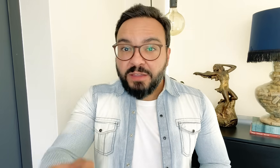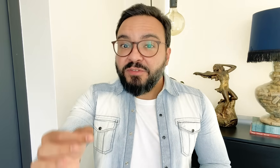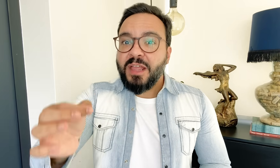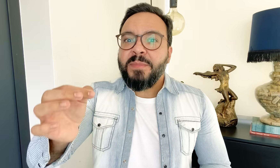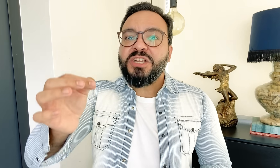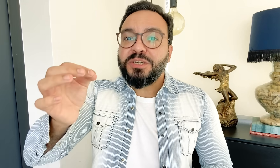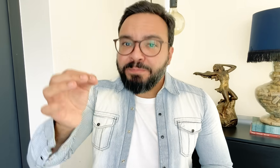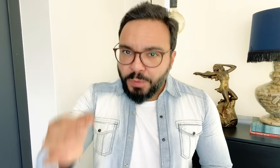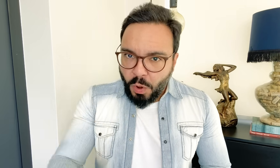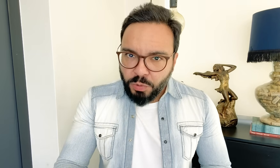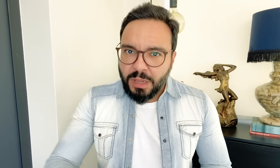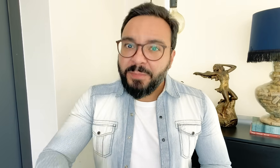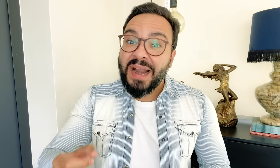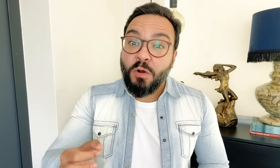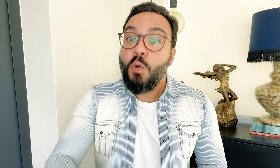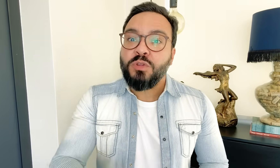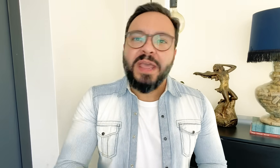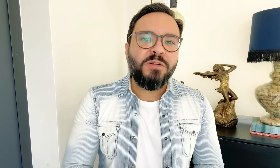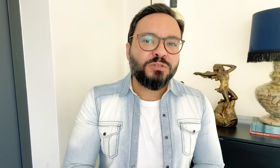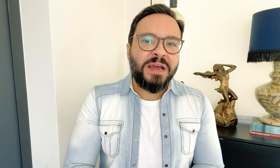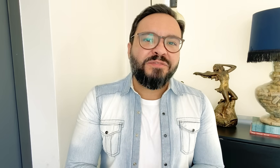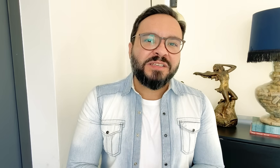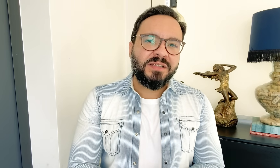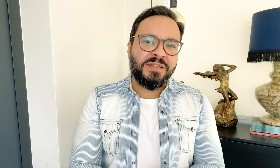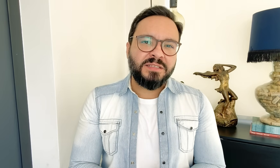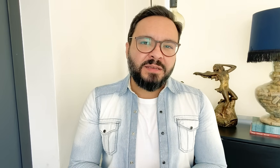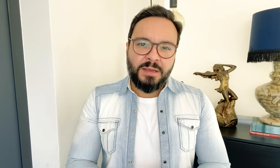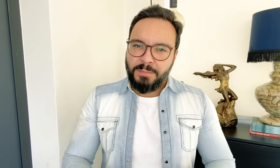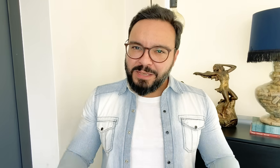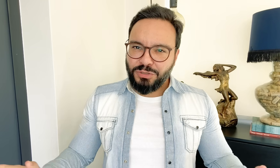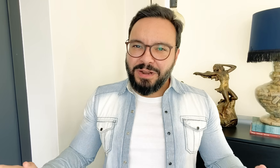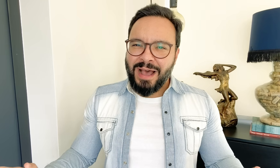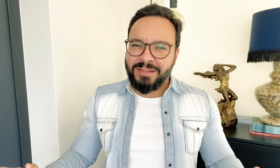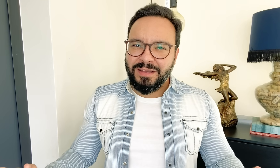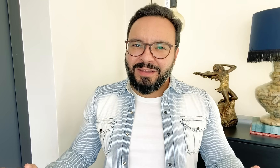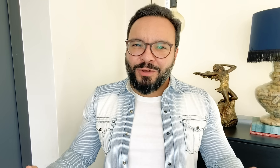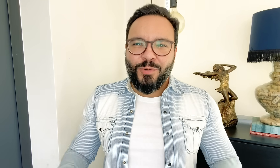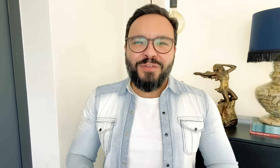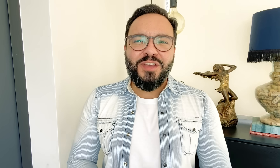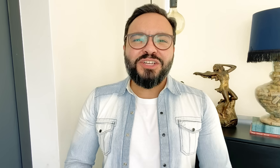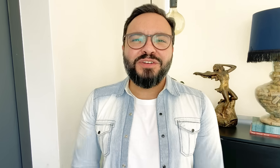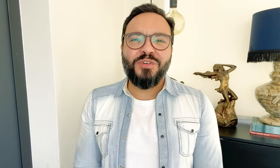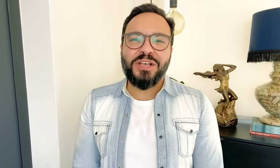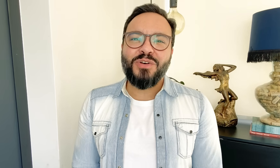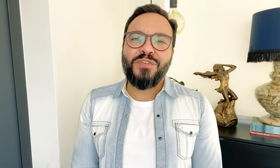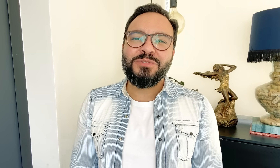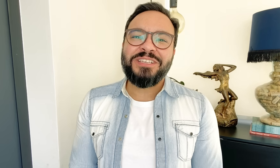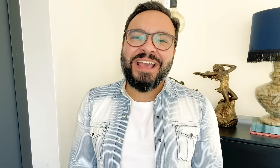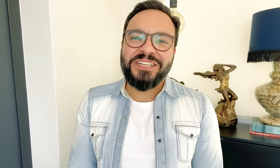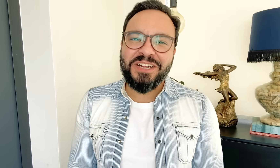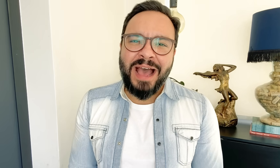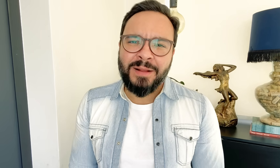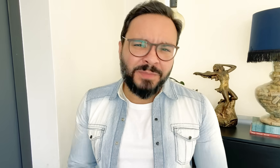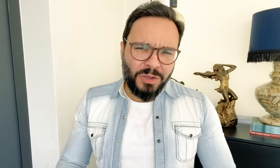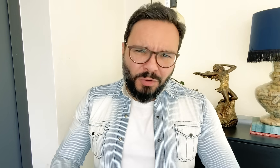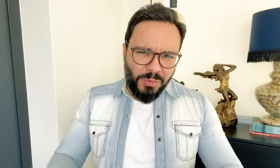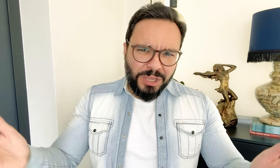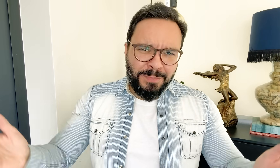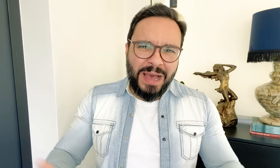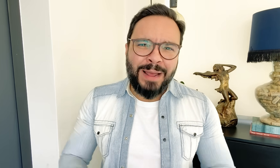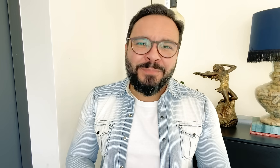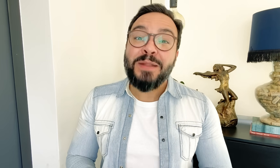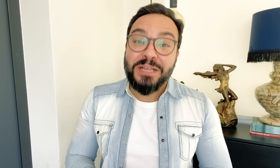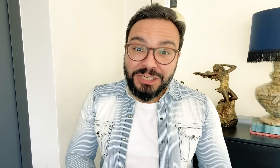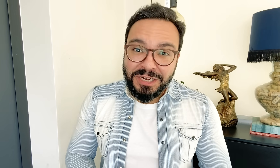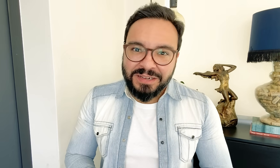estava devidamente pronta para conter os manifestantes, mas do nada o efetivo resolveu se retirar, como